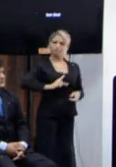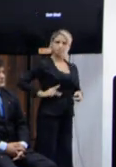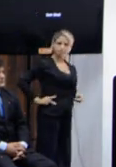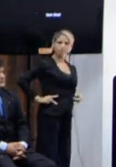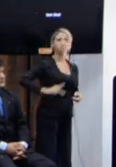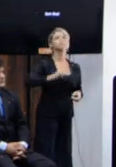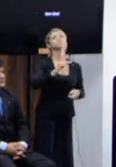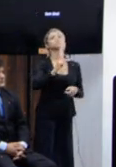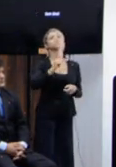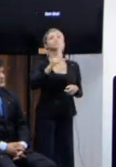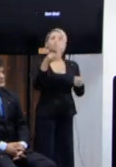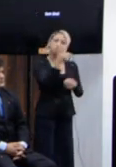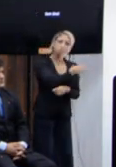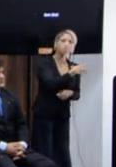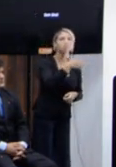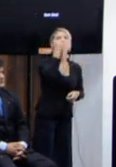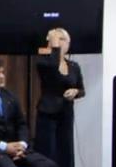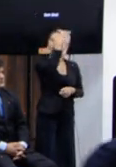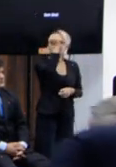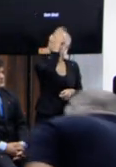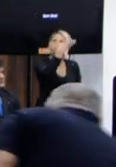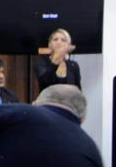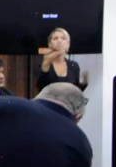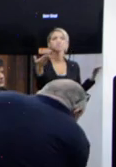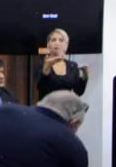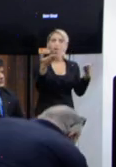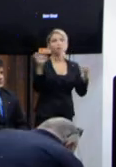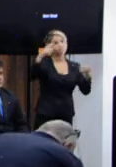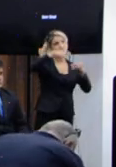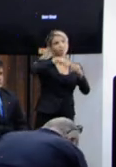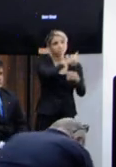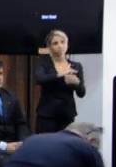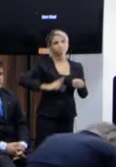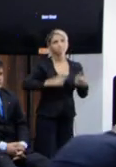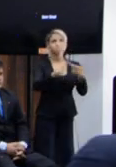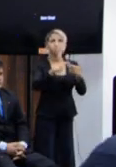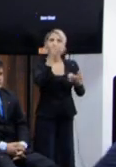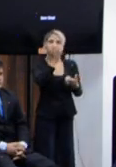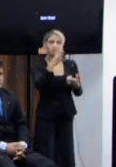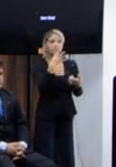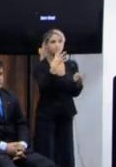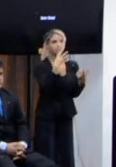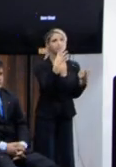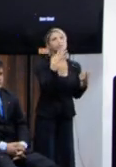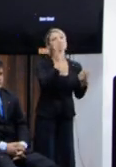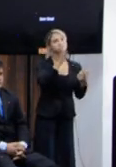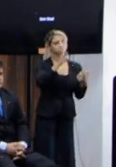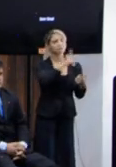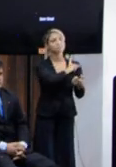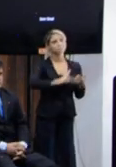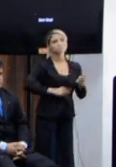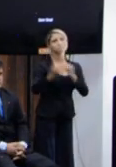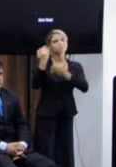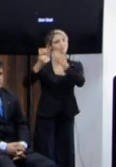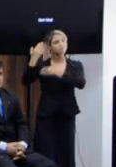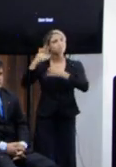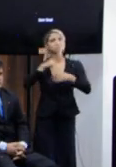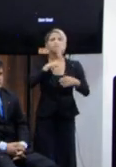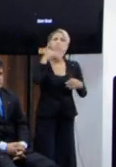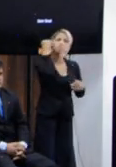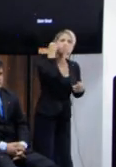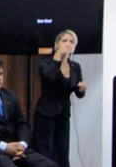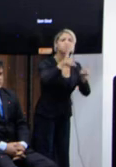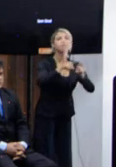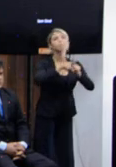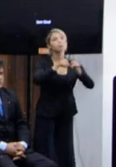fato, doutor Luiz Geraldo, que retorna à presidência dessa casa com sua experiência, com seu conhecimento e com seu